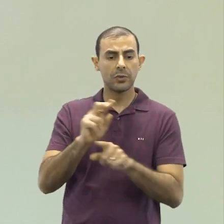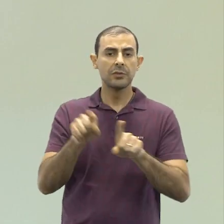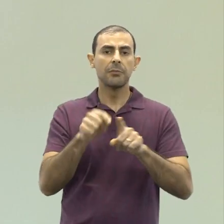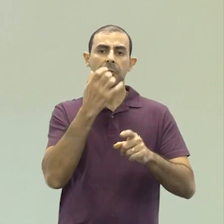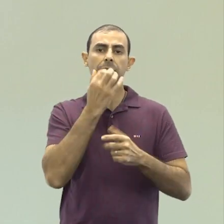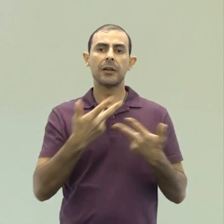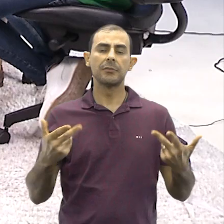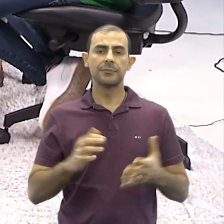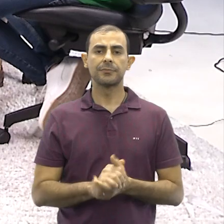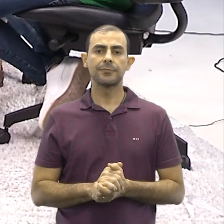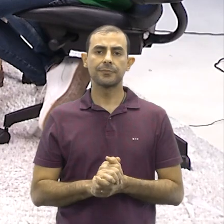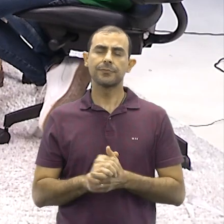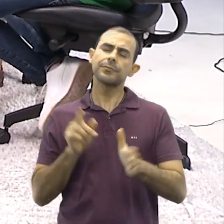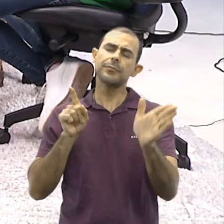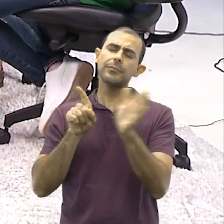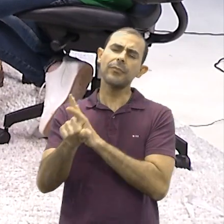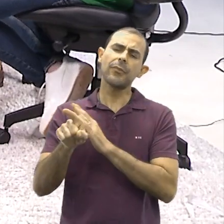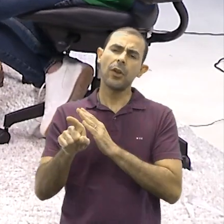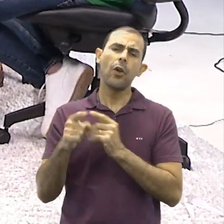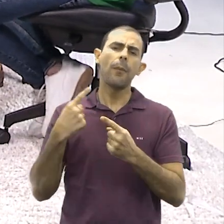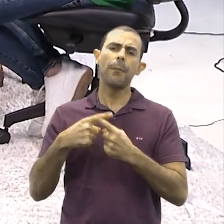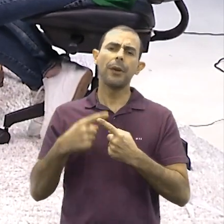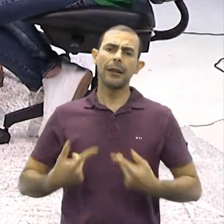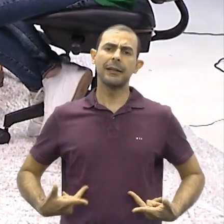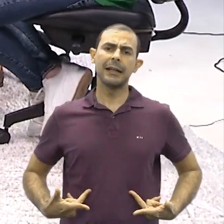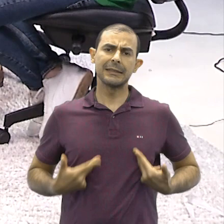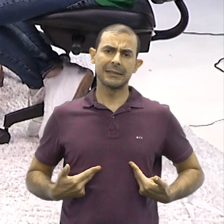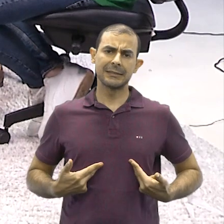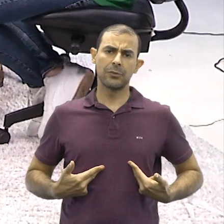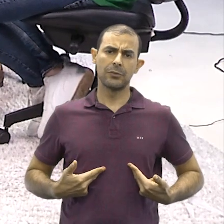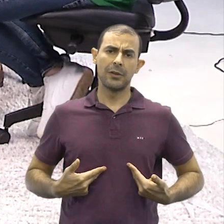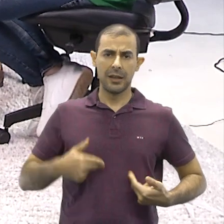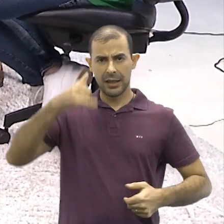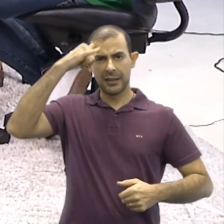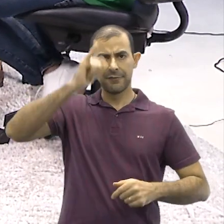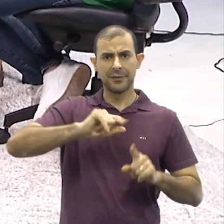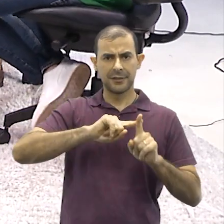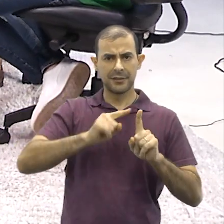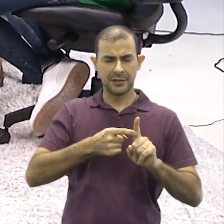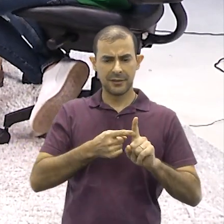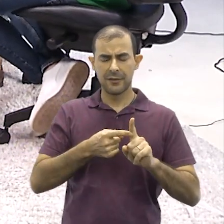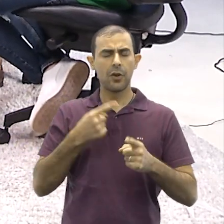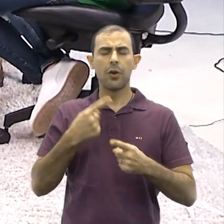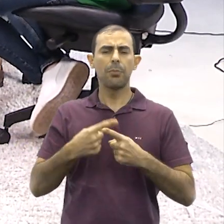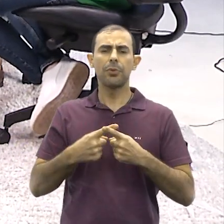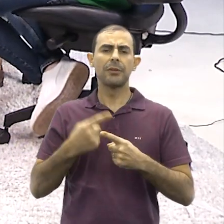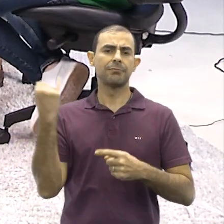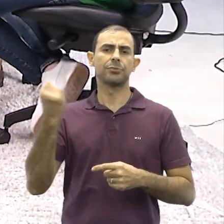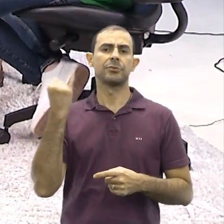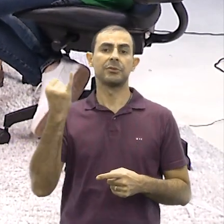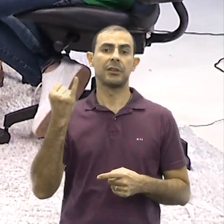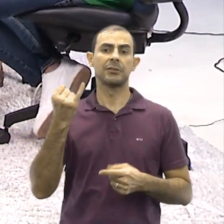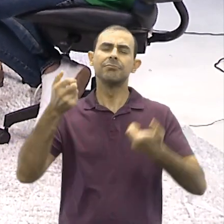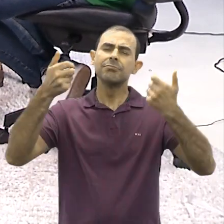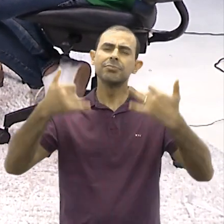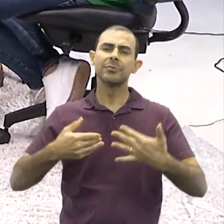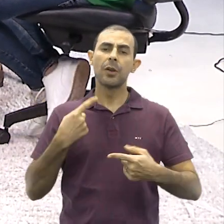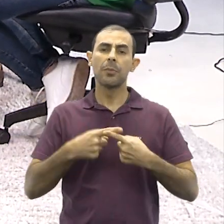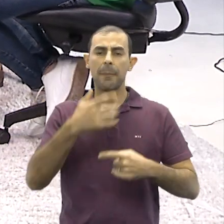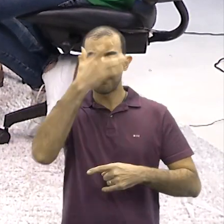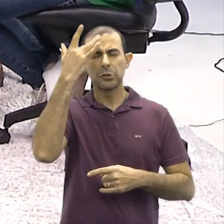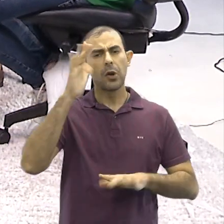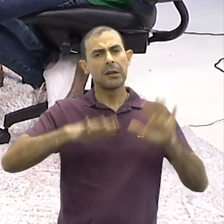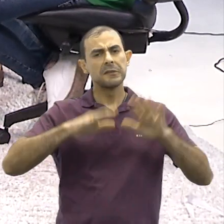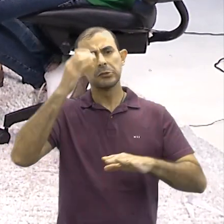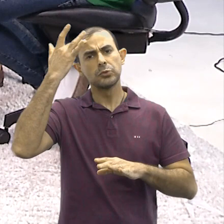né? Isso. Qual que é a importância da castração? Porque também tem pessoas que têm um certo receio, né, em fazer a castração. Qual que é a